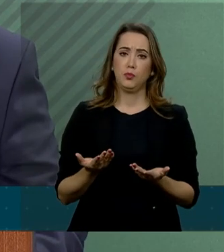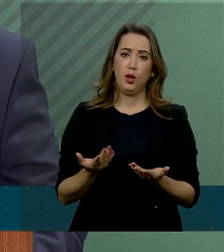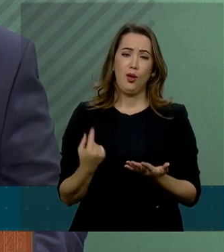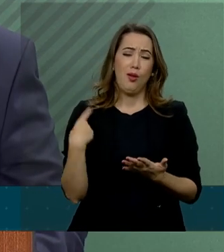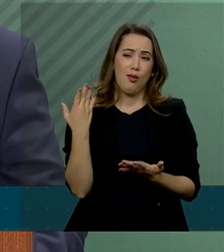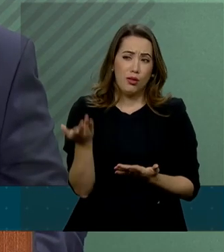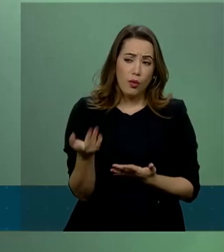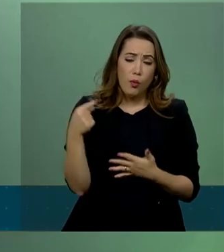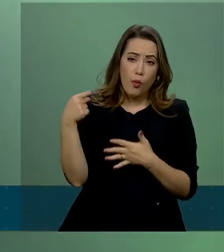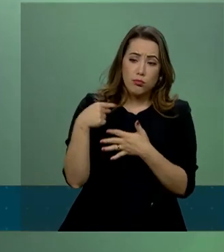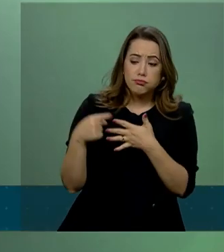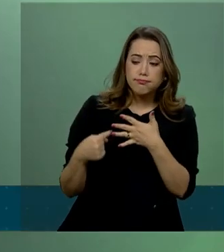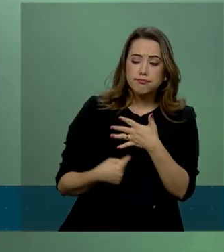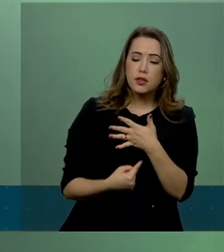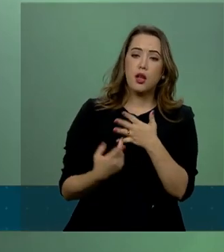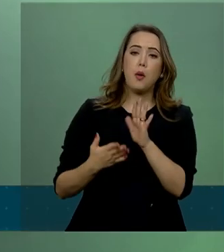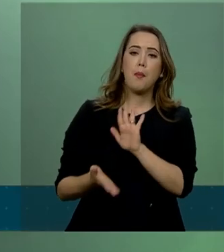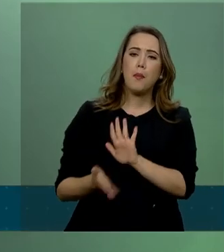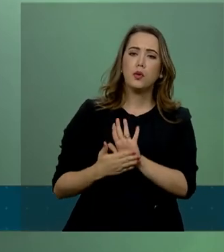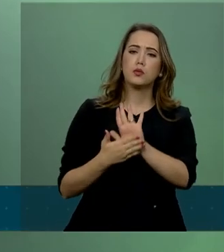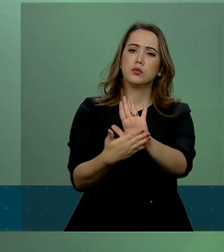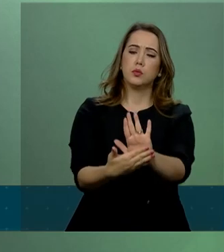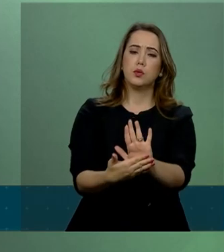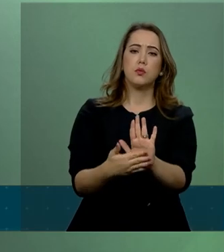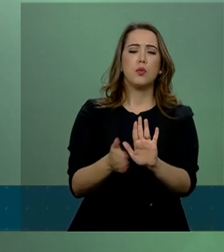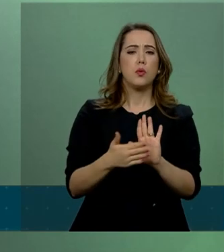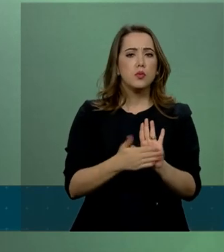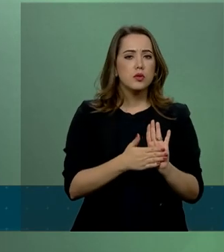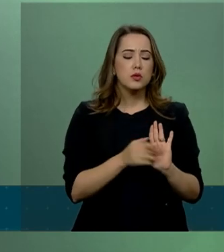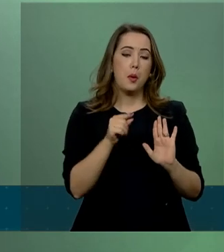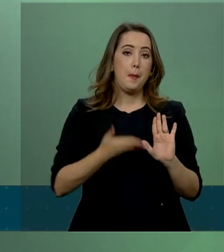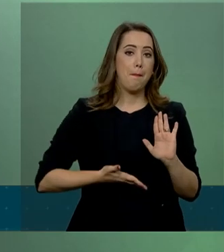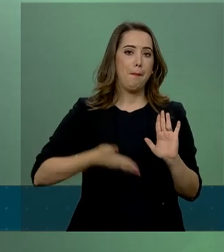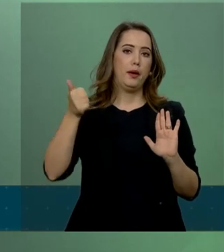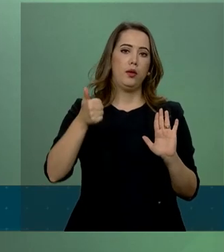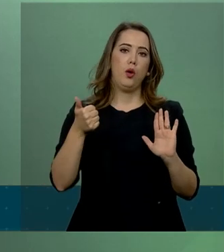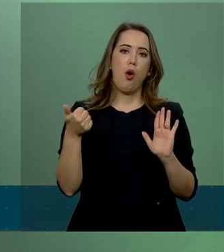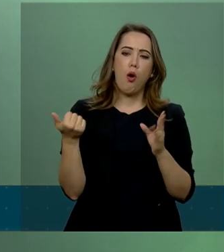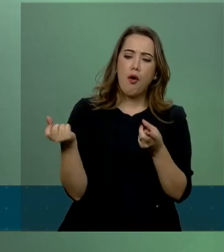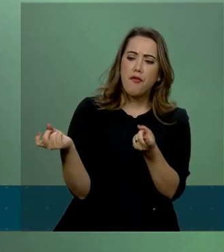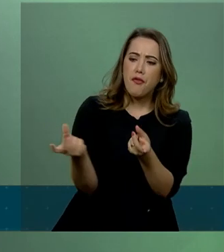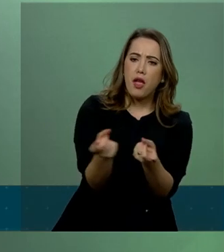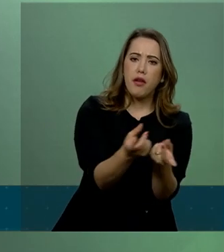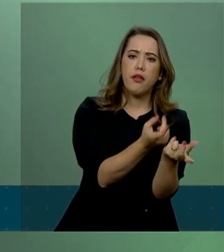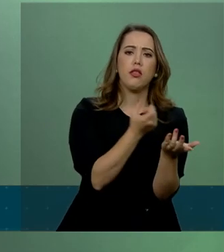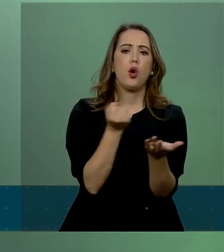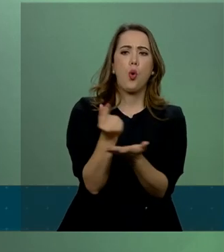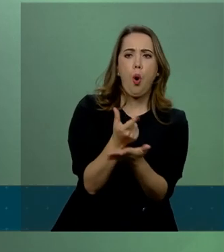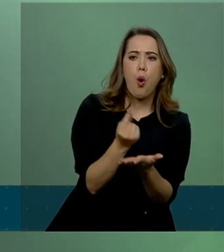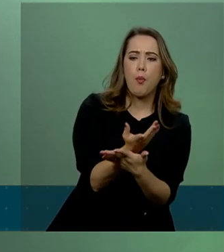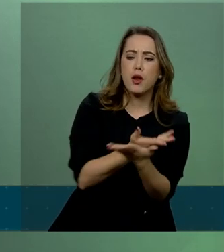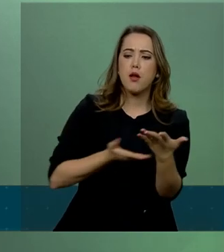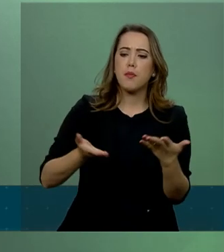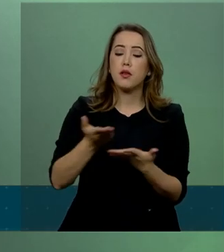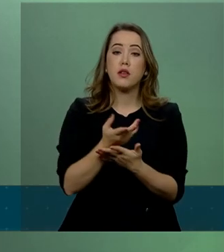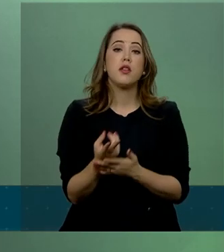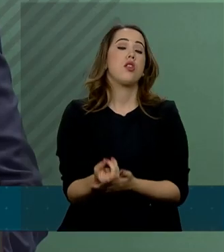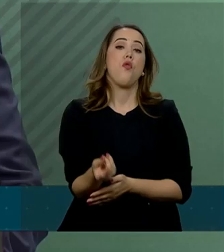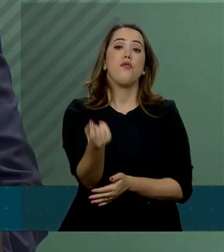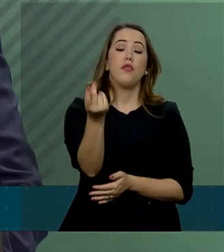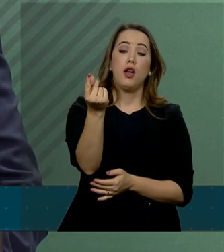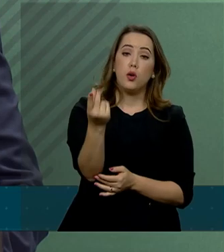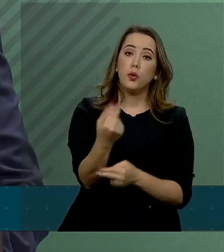medidas vão proporcionar maior competitividade e minimizar custos de